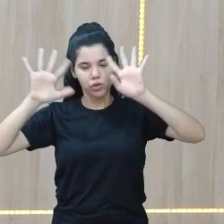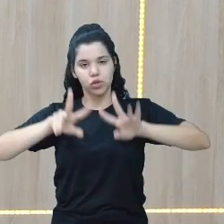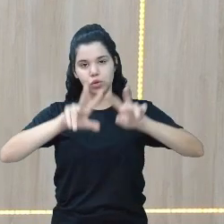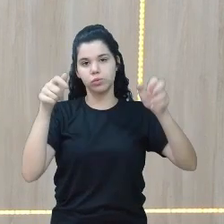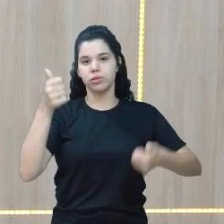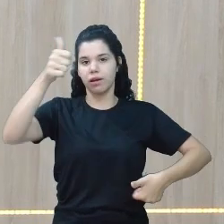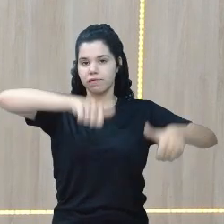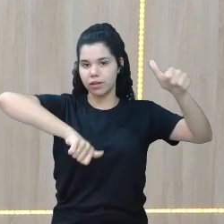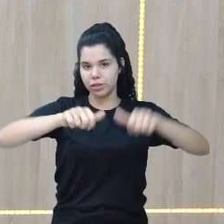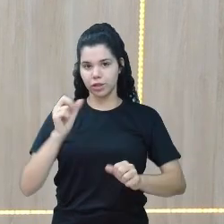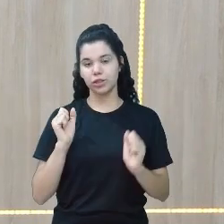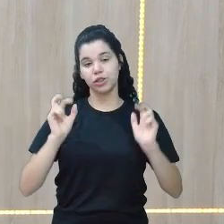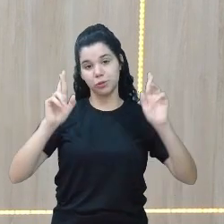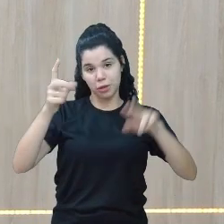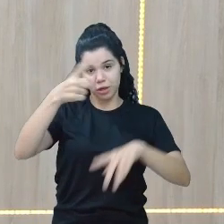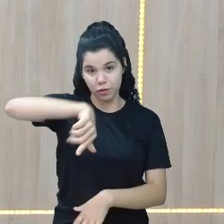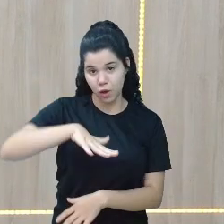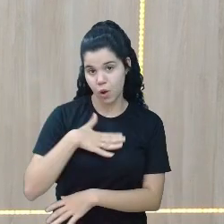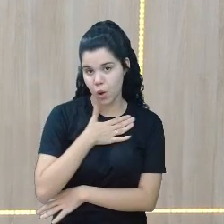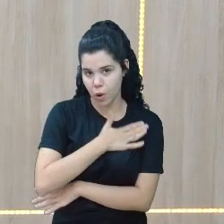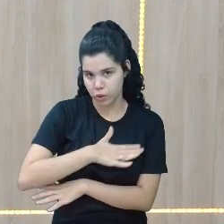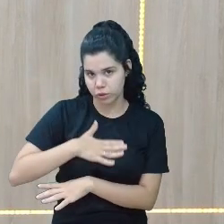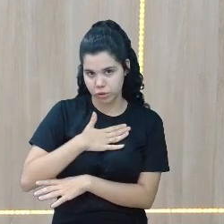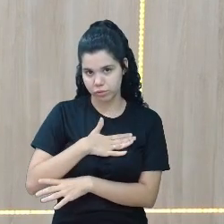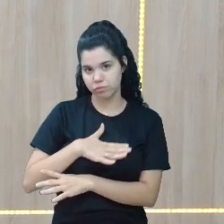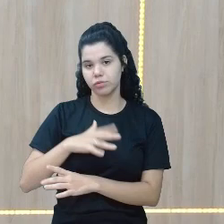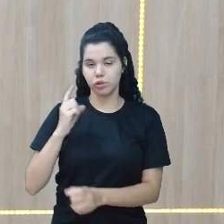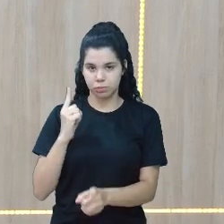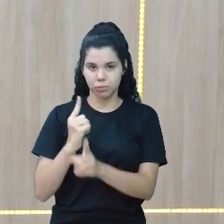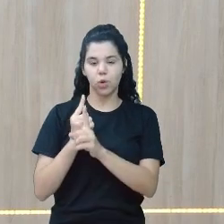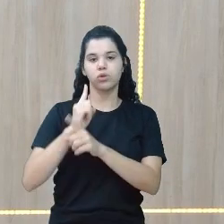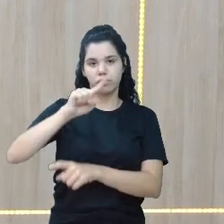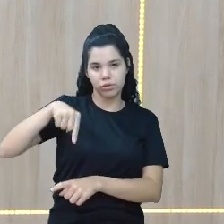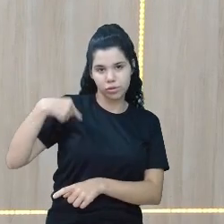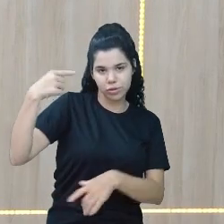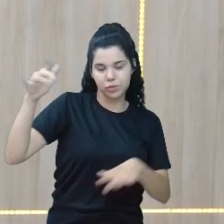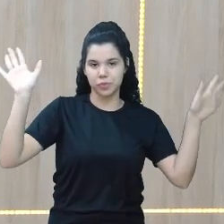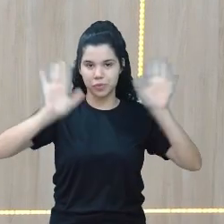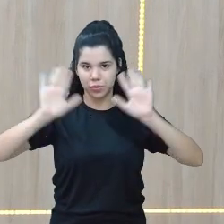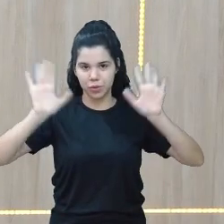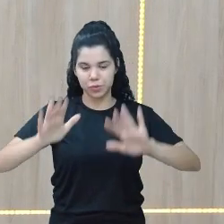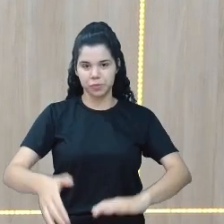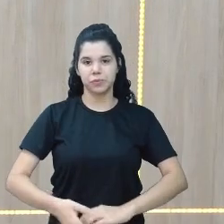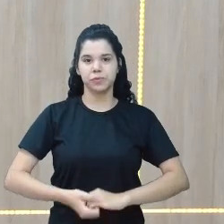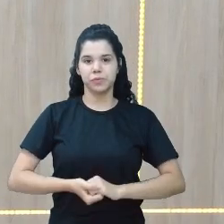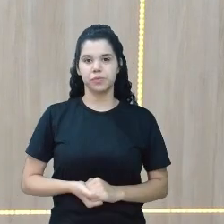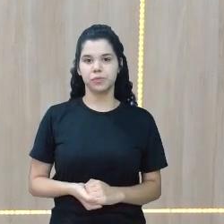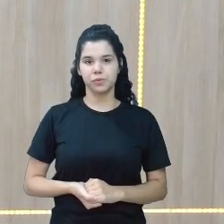avaliação. Espero que vocês tenham gostado, conto com a presença de vocês. Tchau, tchau!